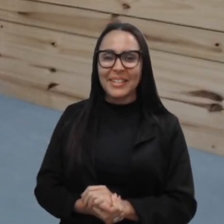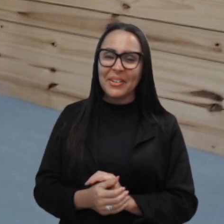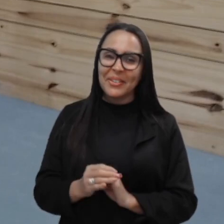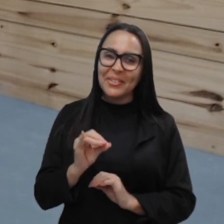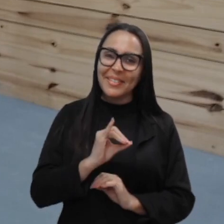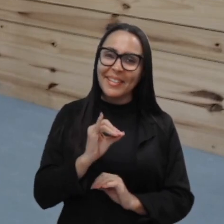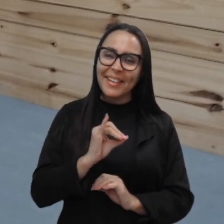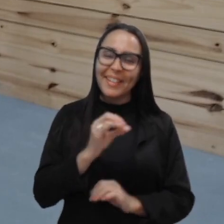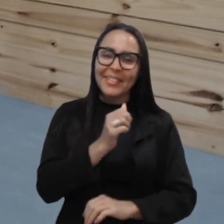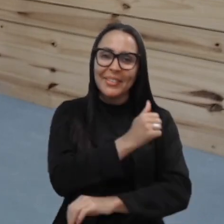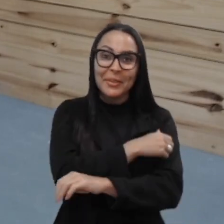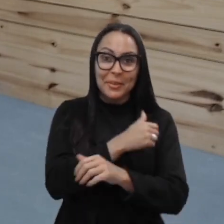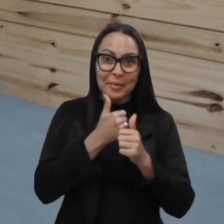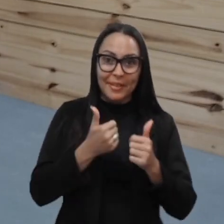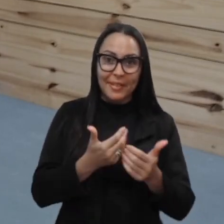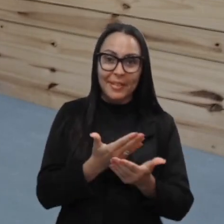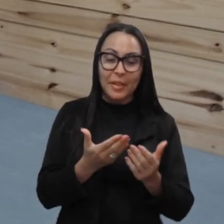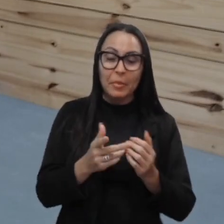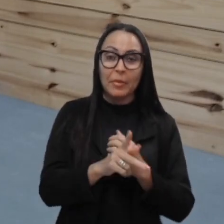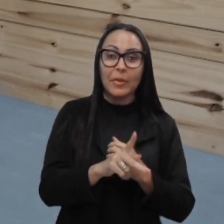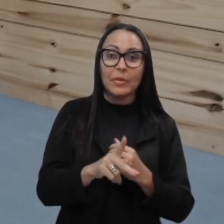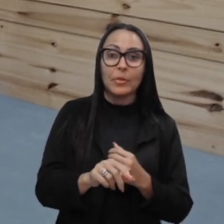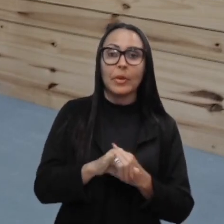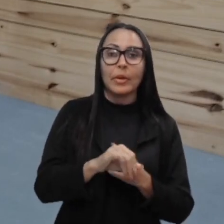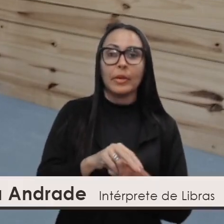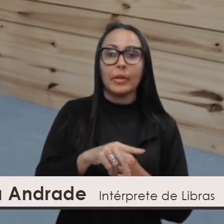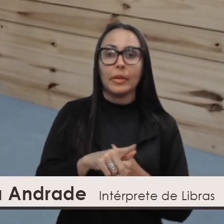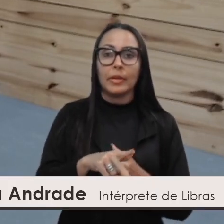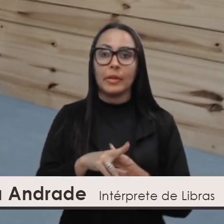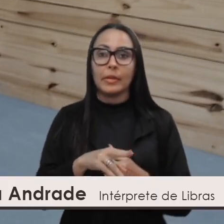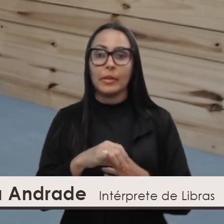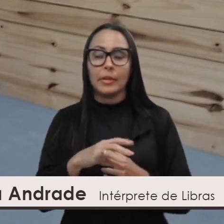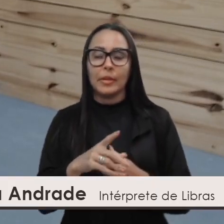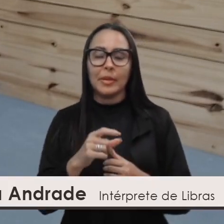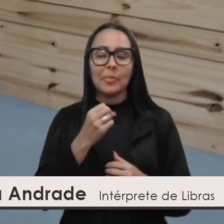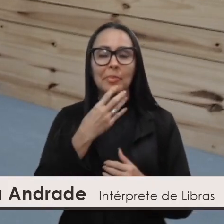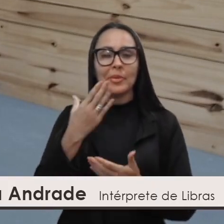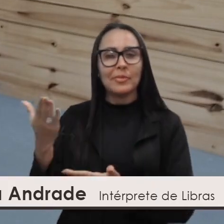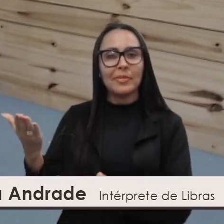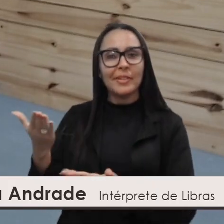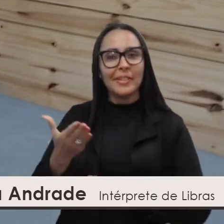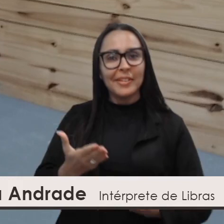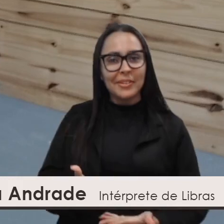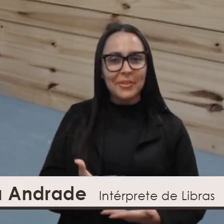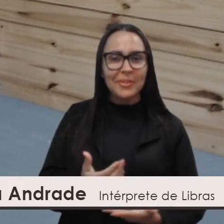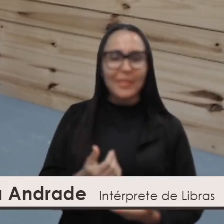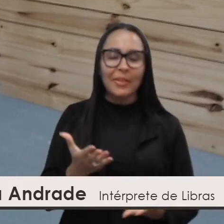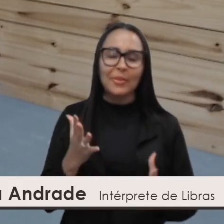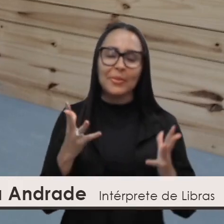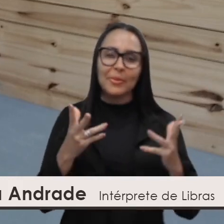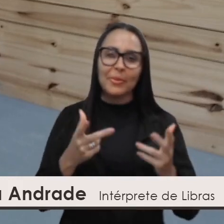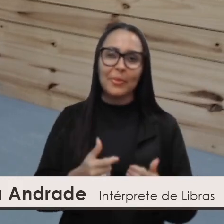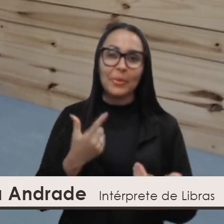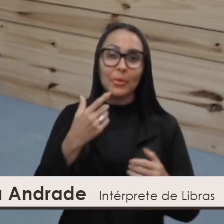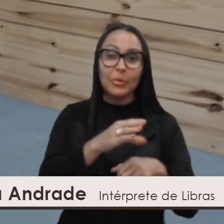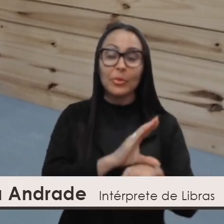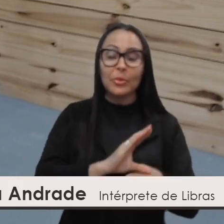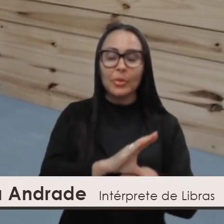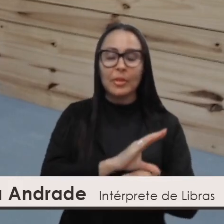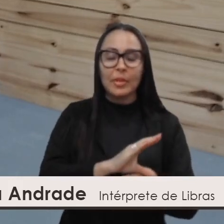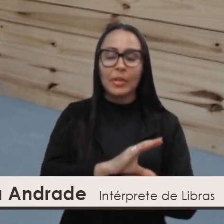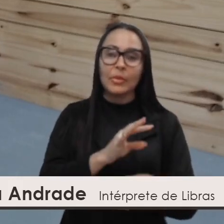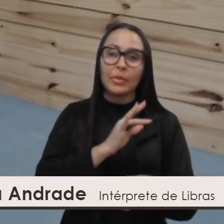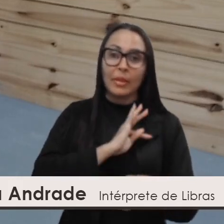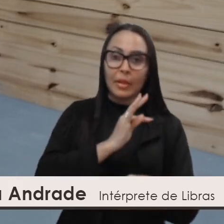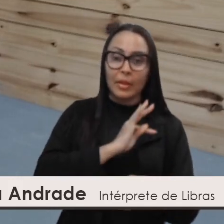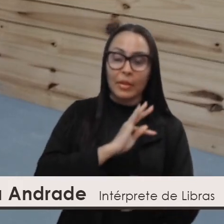Olá, estudante, tudo bem? Eu sou a professora Ingrid Borba. Sejam muito bem-vindos e bem-vindas ao curso de Design Gráfico,